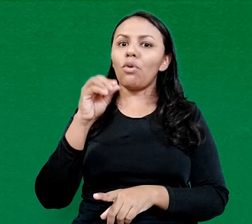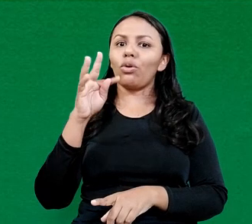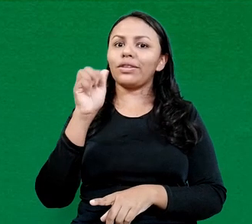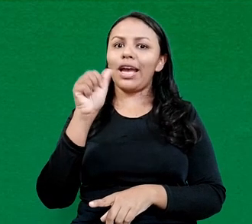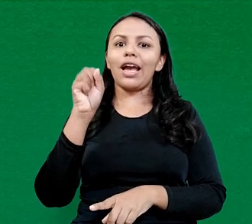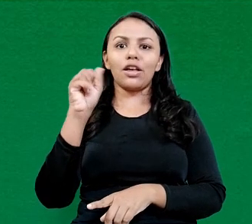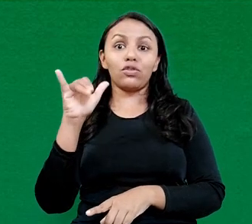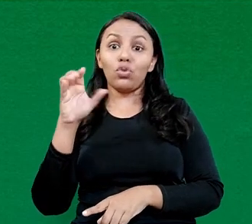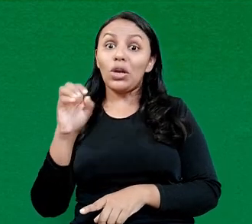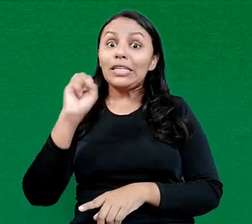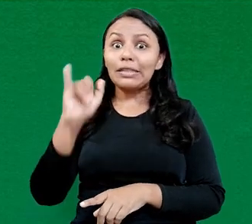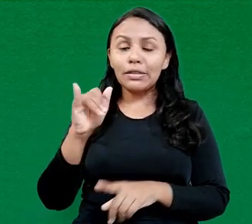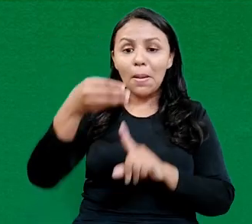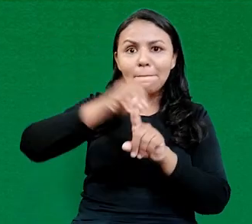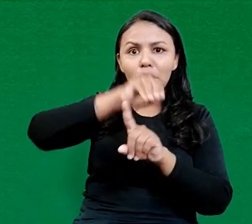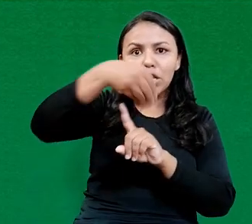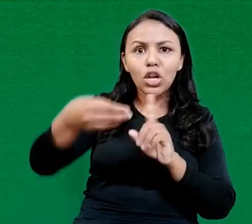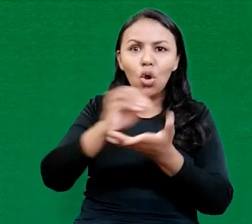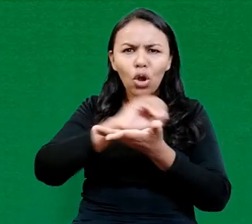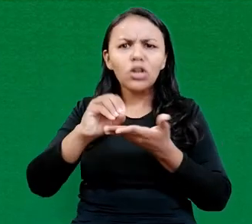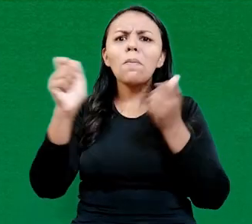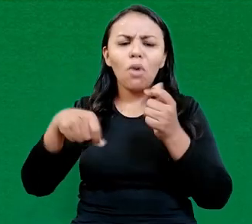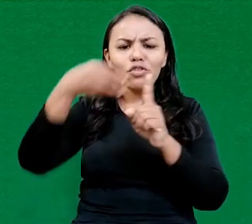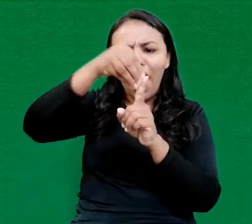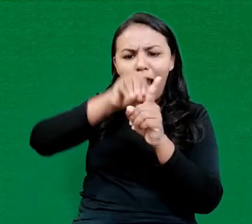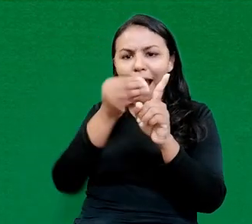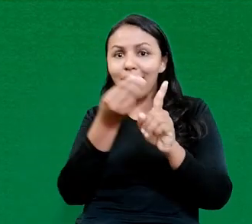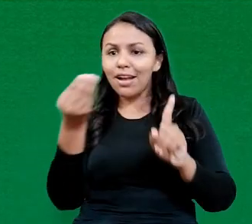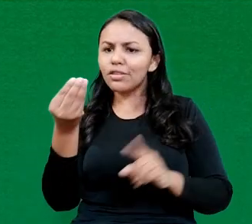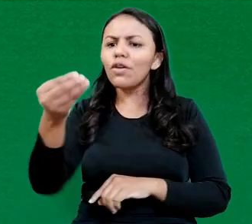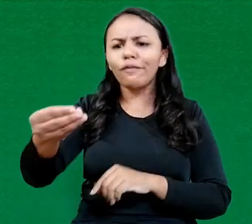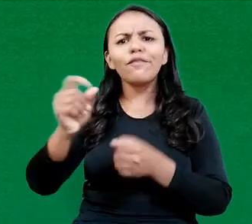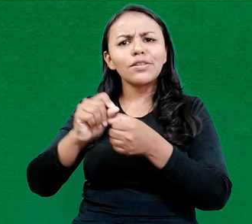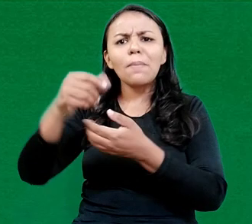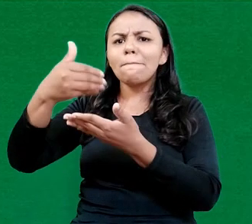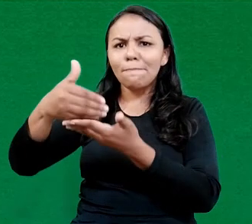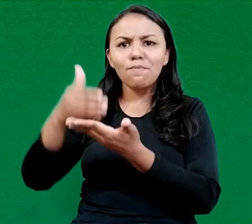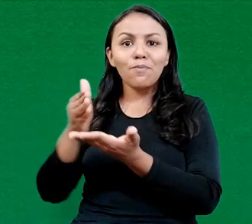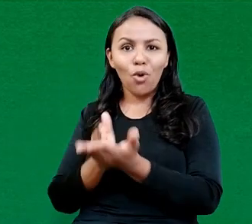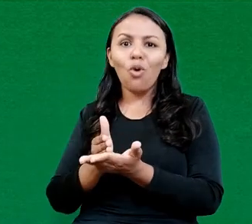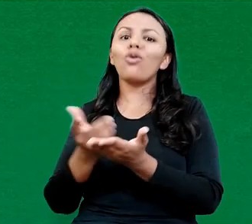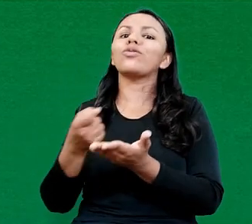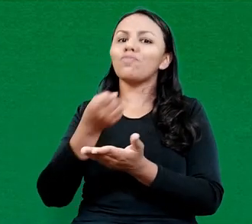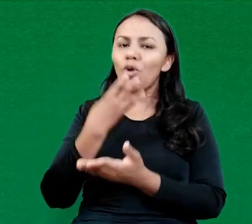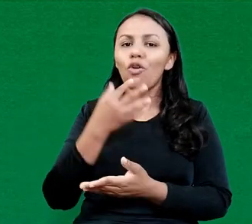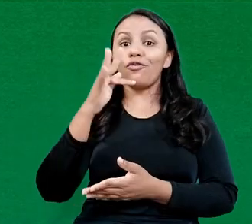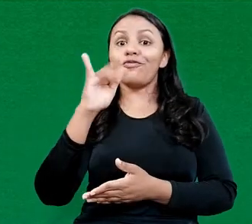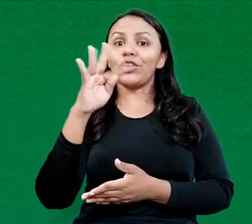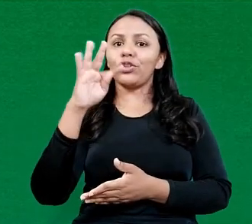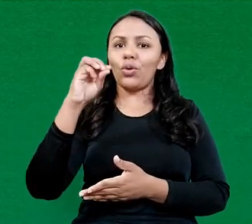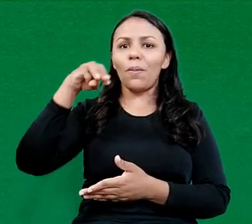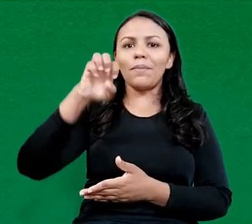banana orgânica, você utiliza até a casca para fazer um bolo da casca de banana, excelente fonte de fitomelatonina, que é